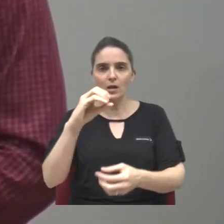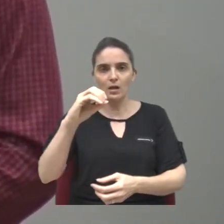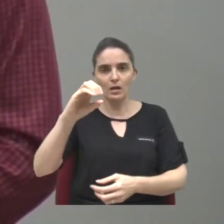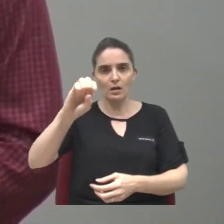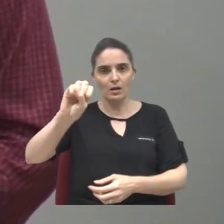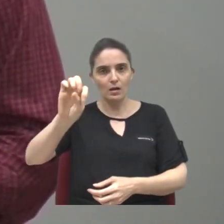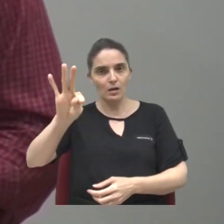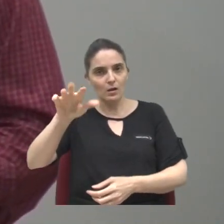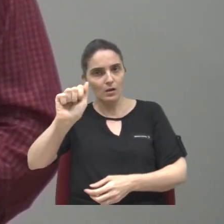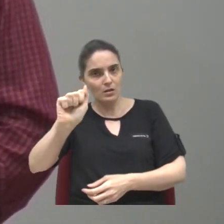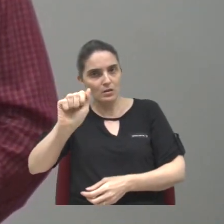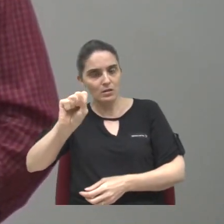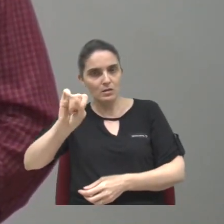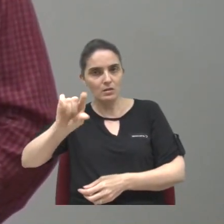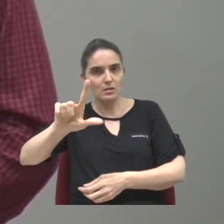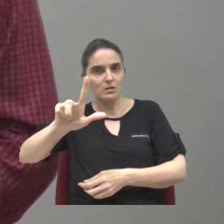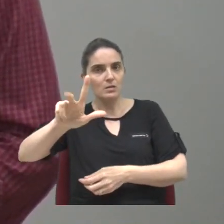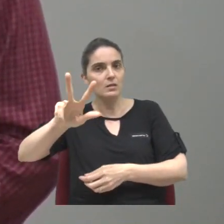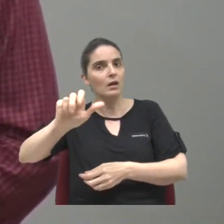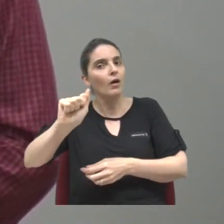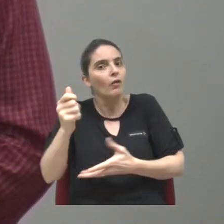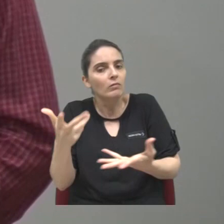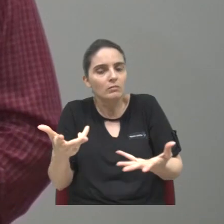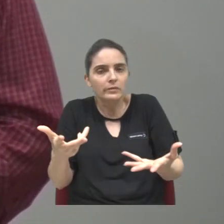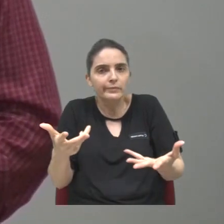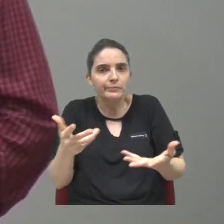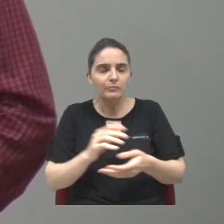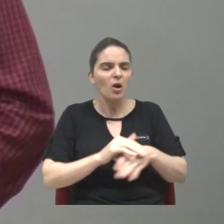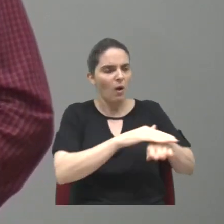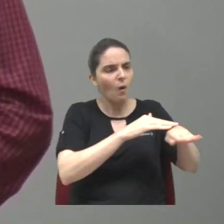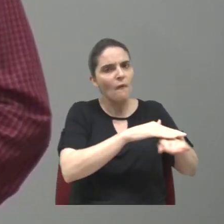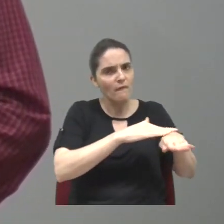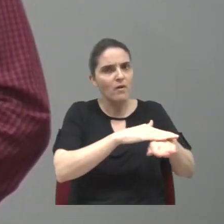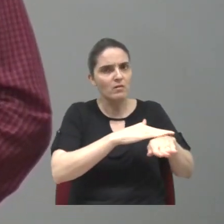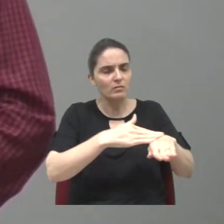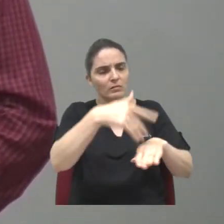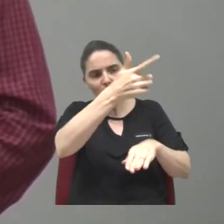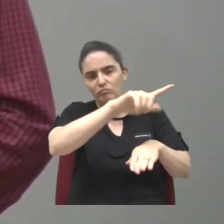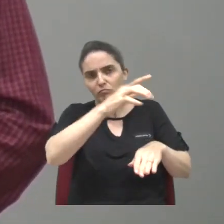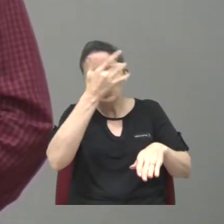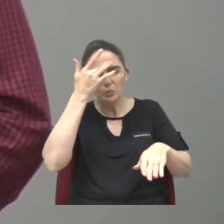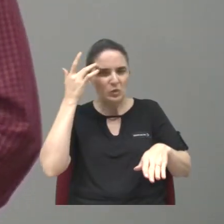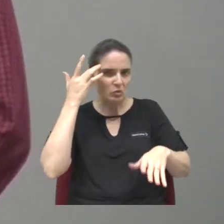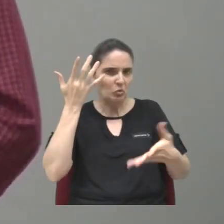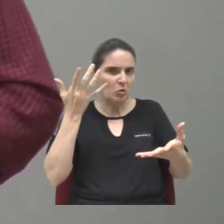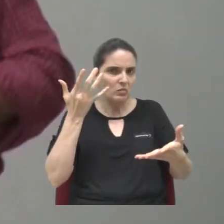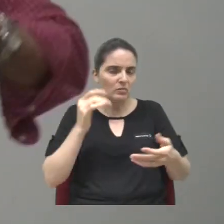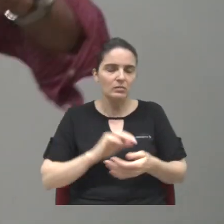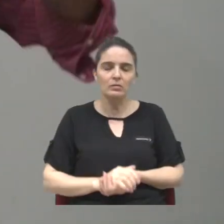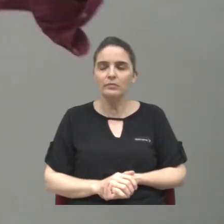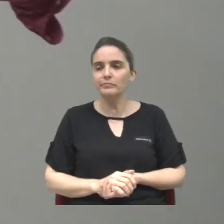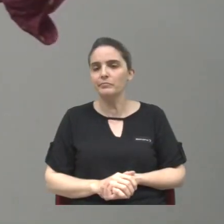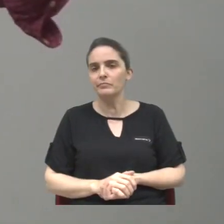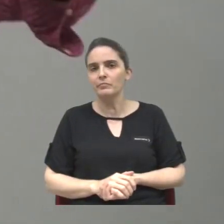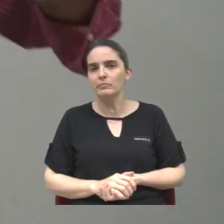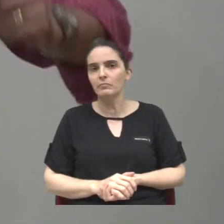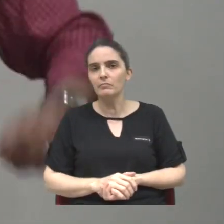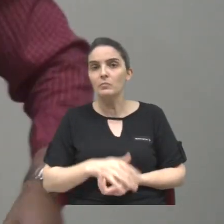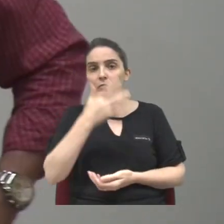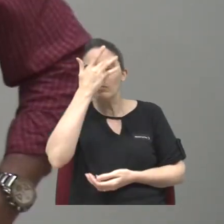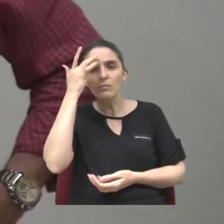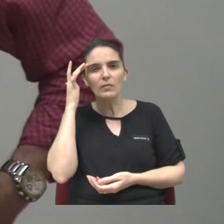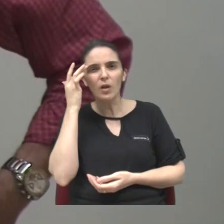estava conversando com o Helder do táxi, o João, filho do seu João Maurício, porque as pessoas que vão entrar aqui, como disse aquela garota